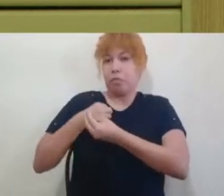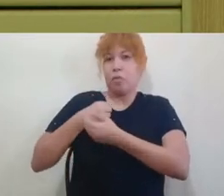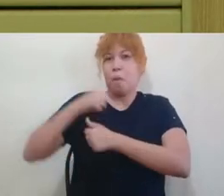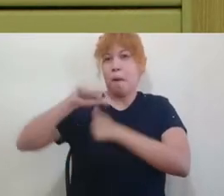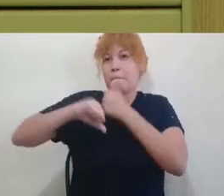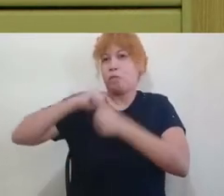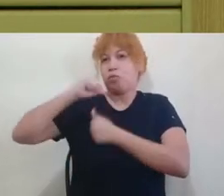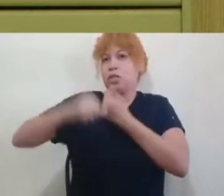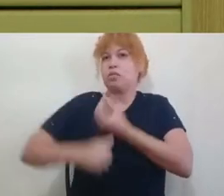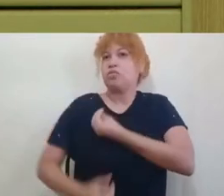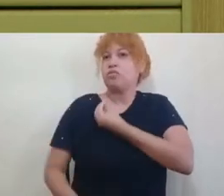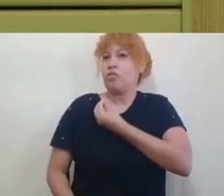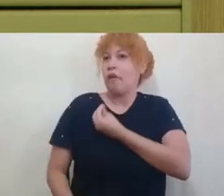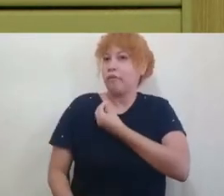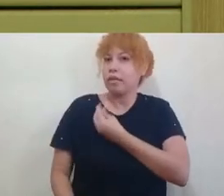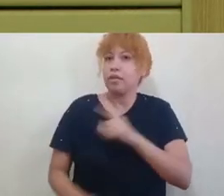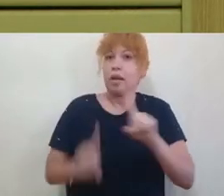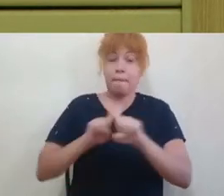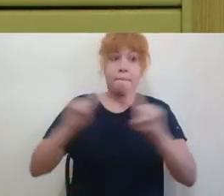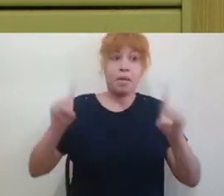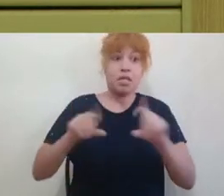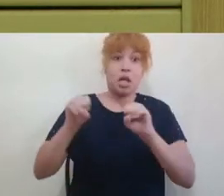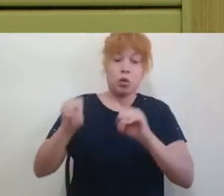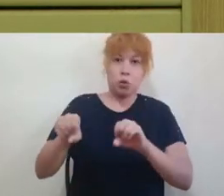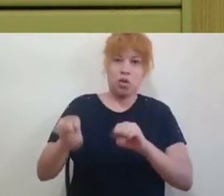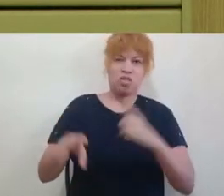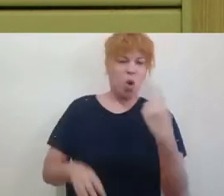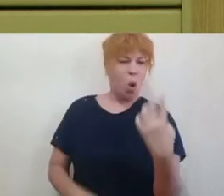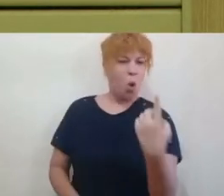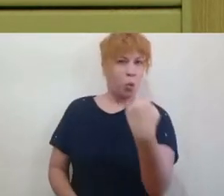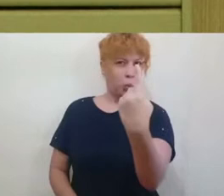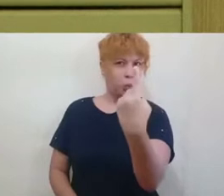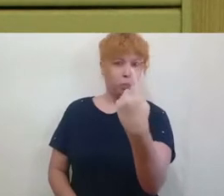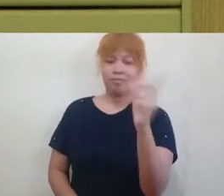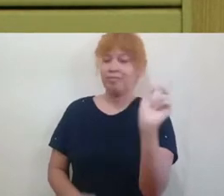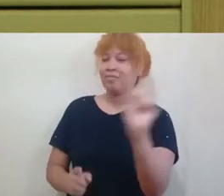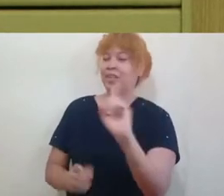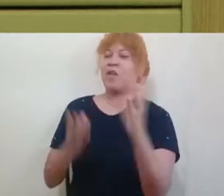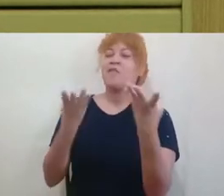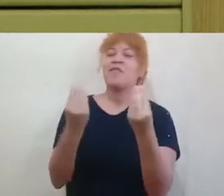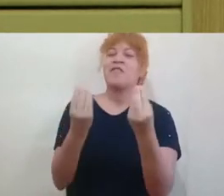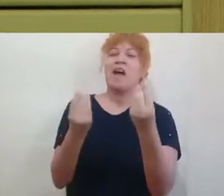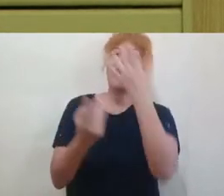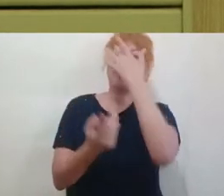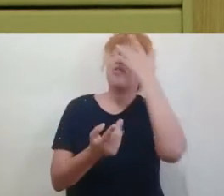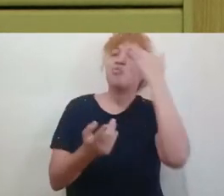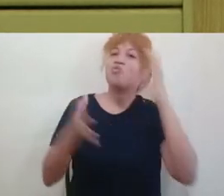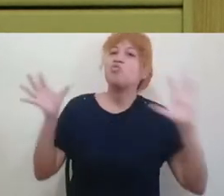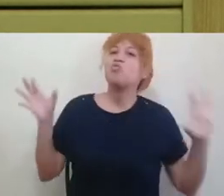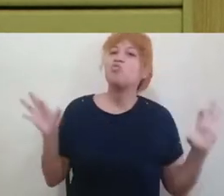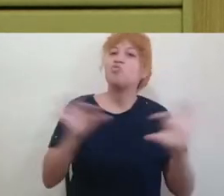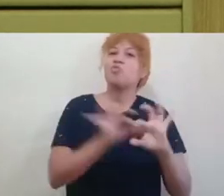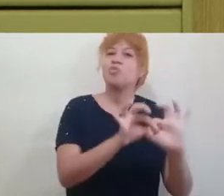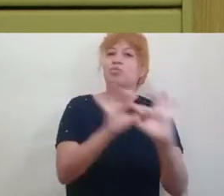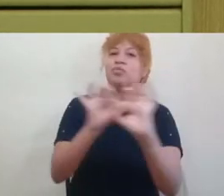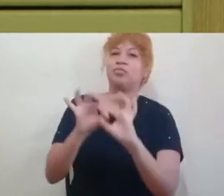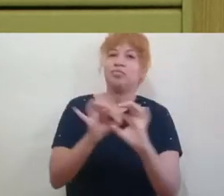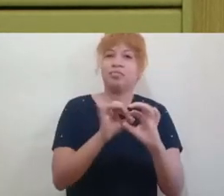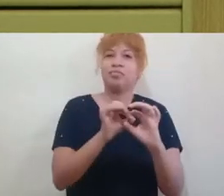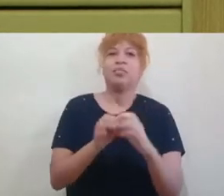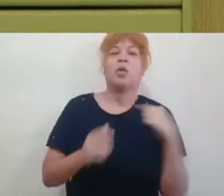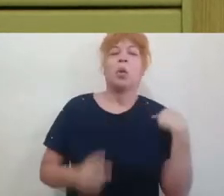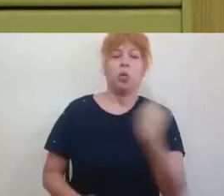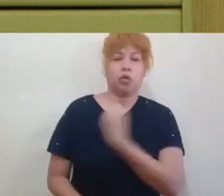toda a educação, que conseguiram construir a partir das suas unidades curriculares, dos